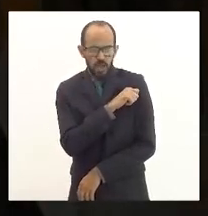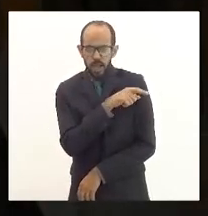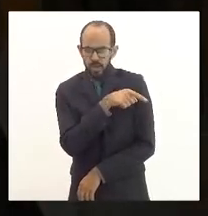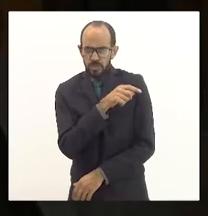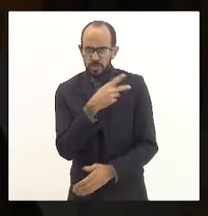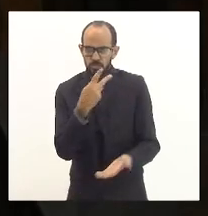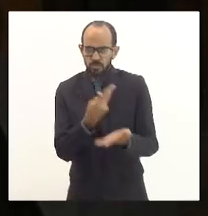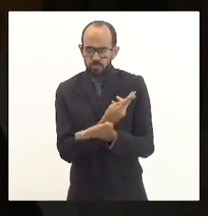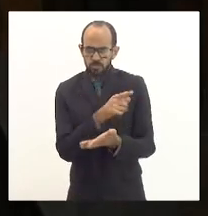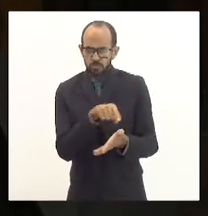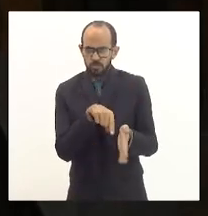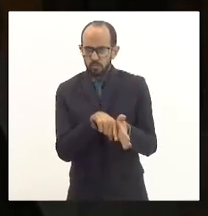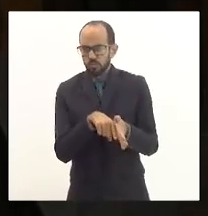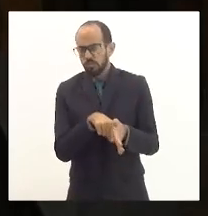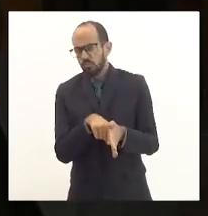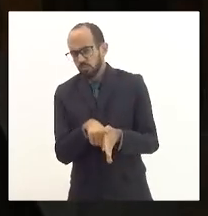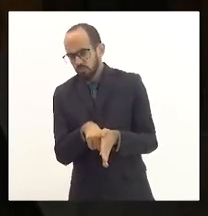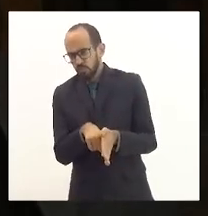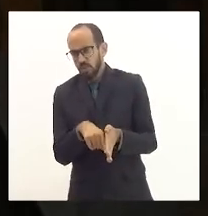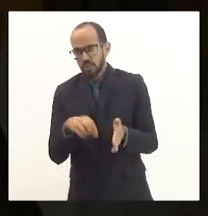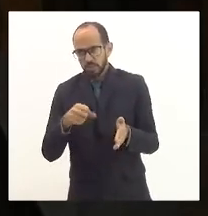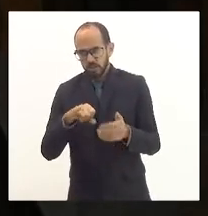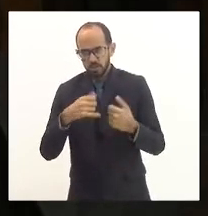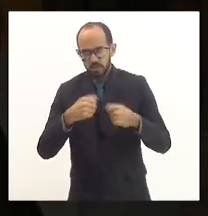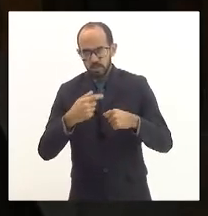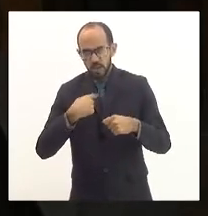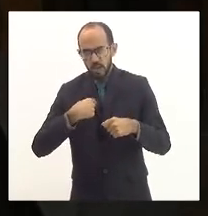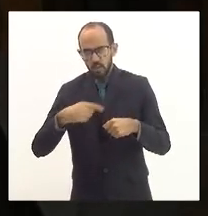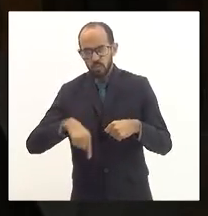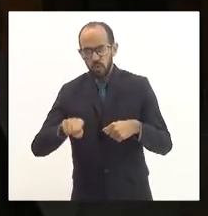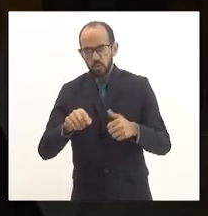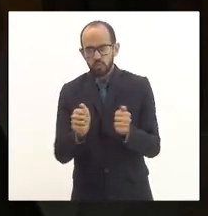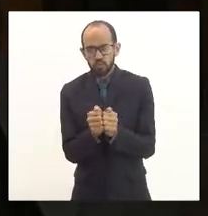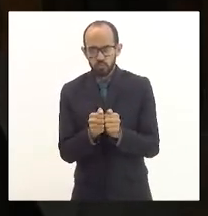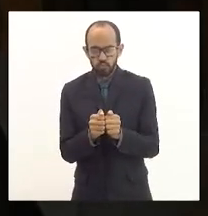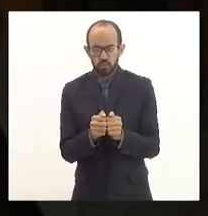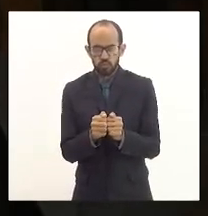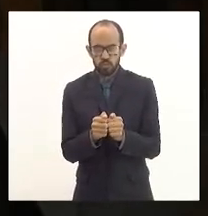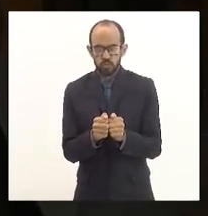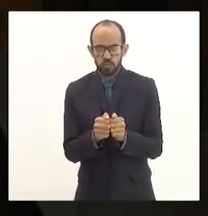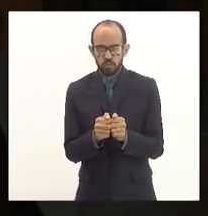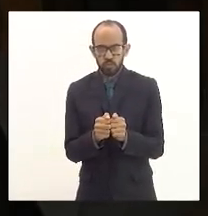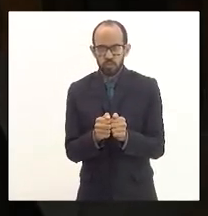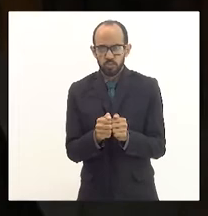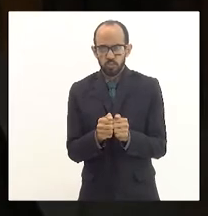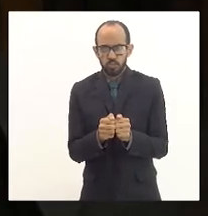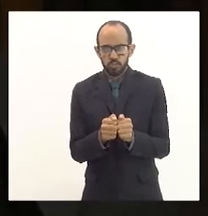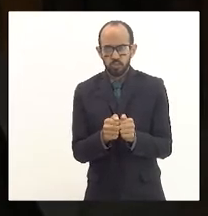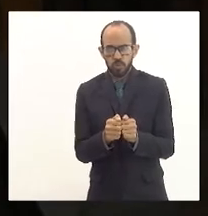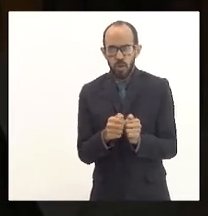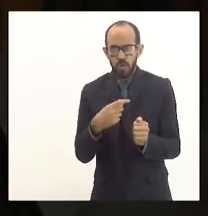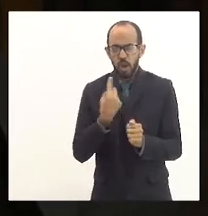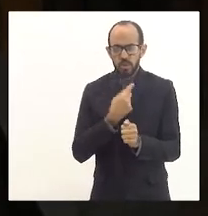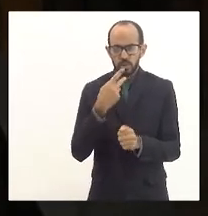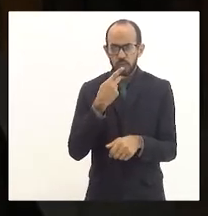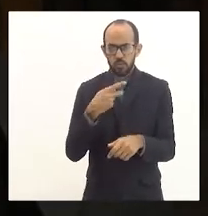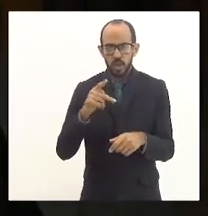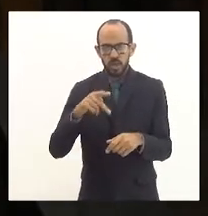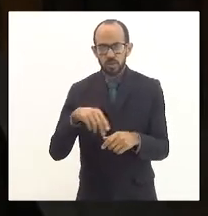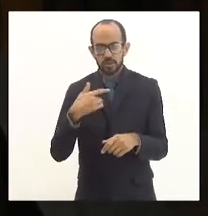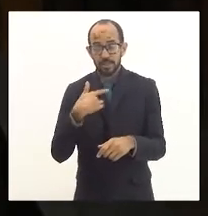municipais e se precisar estarei junto com eles fiscalizaram hora estamos falando de saúde